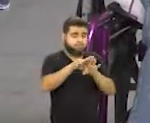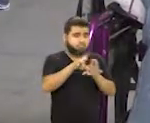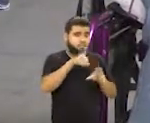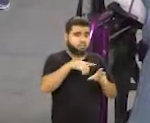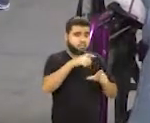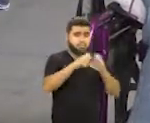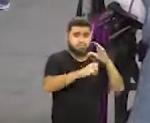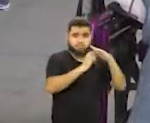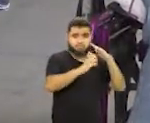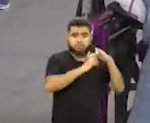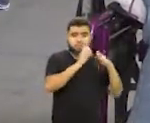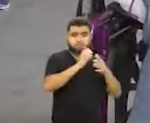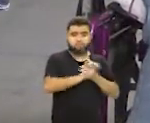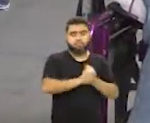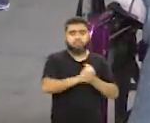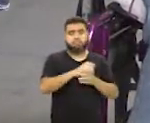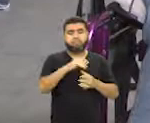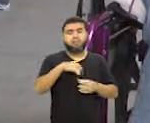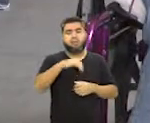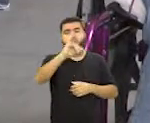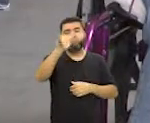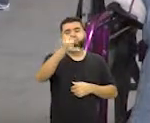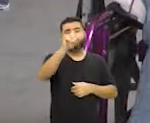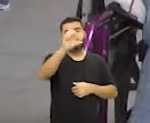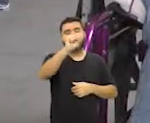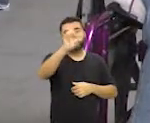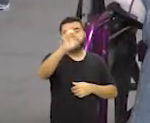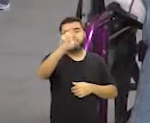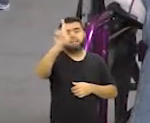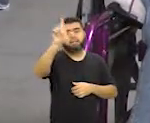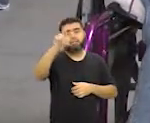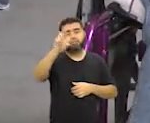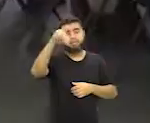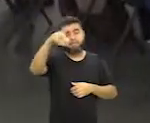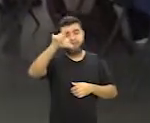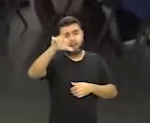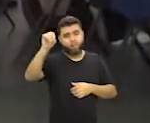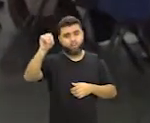municipais. Qual o nome do prefeito? É José Adnan Ortolã.